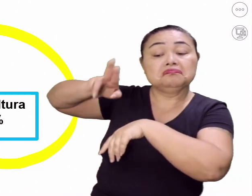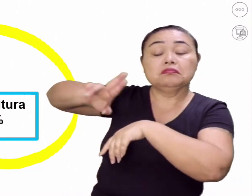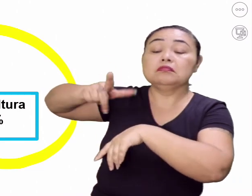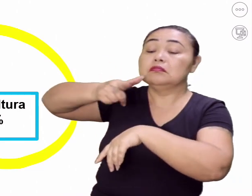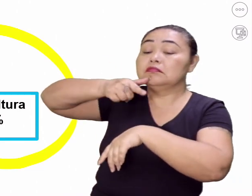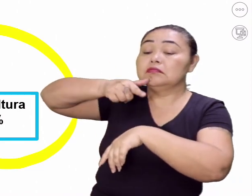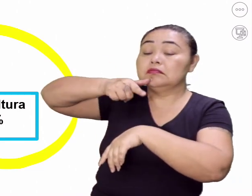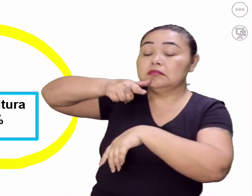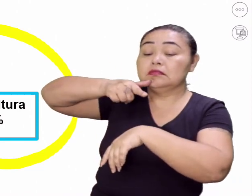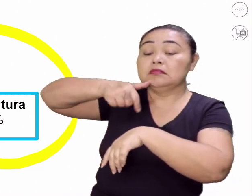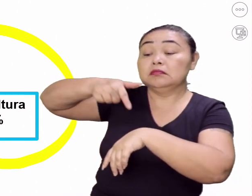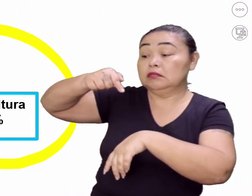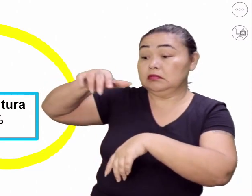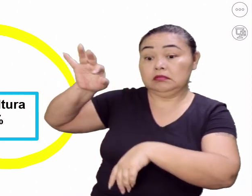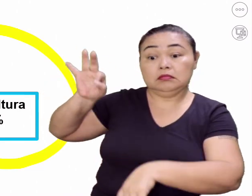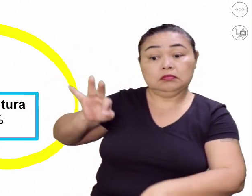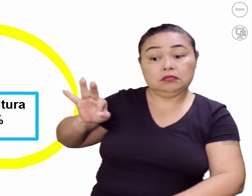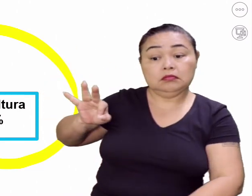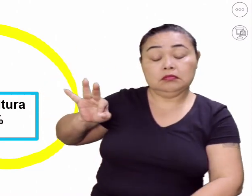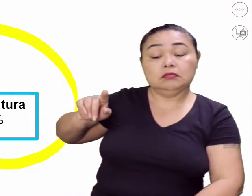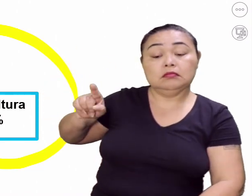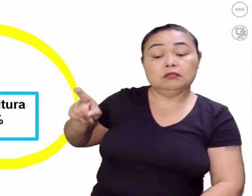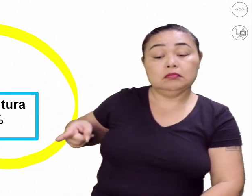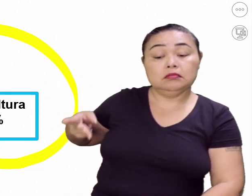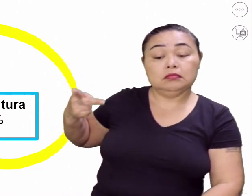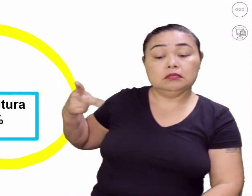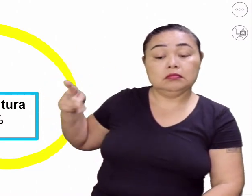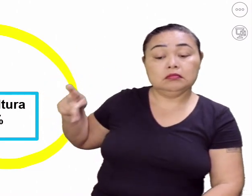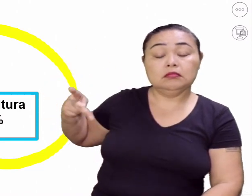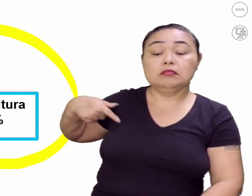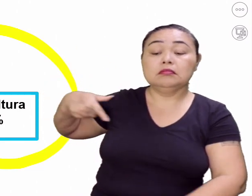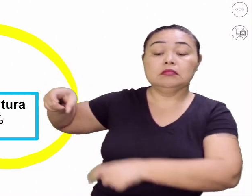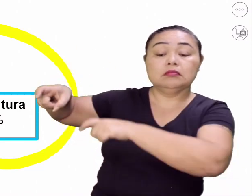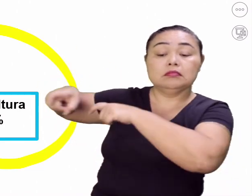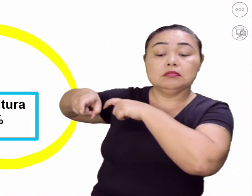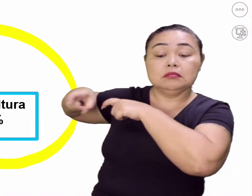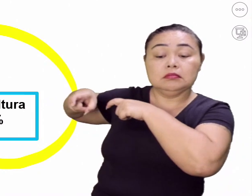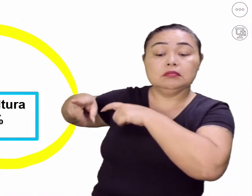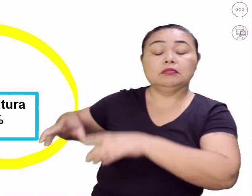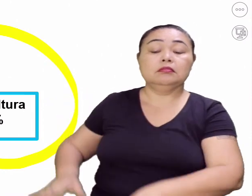água. 70% é para a agricultura.